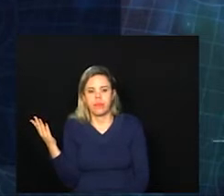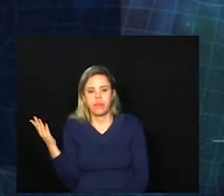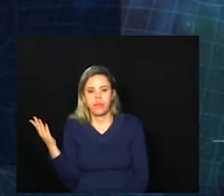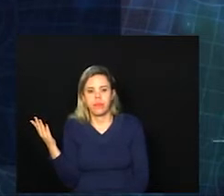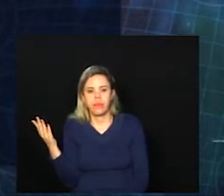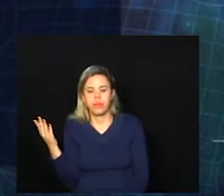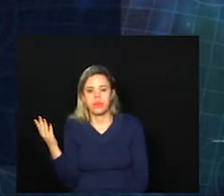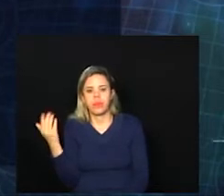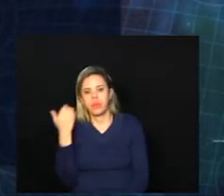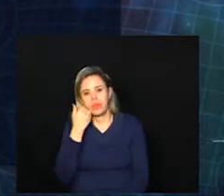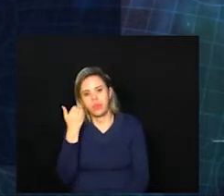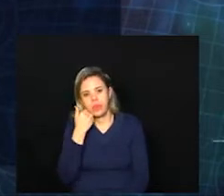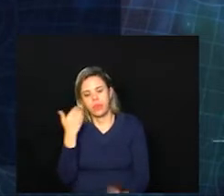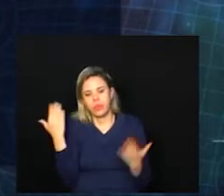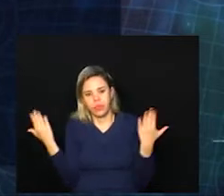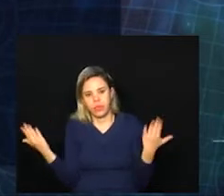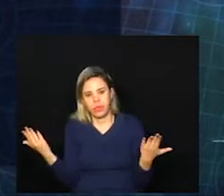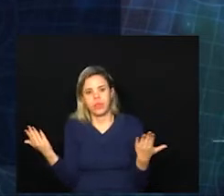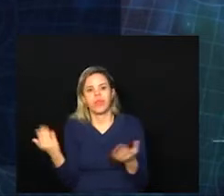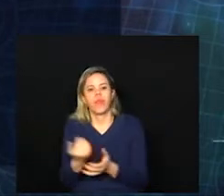23.804. Santa Bárbara do Oeste,